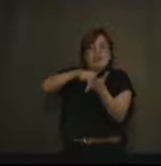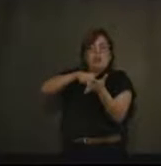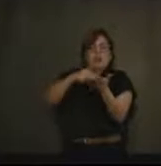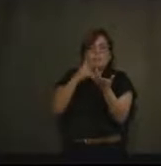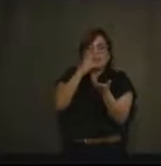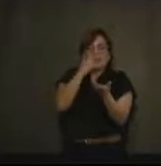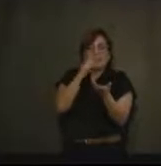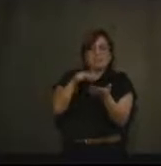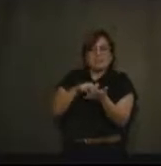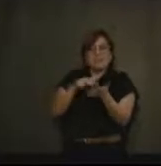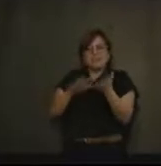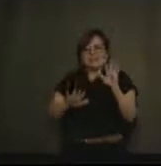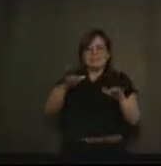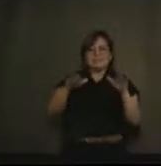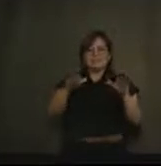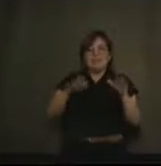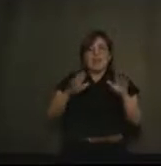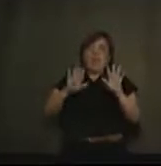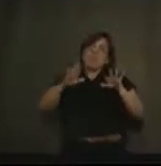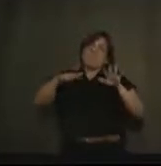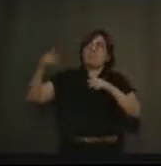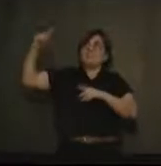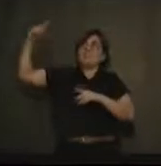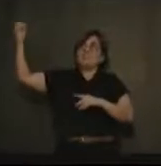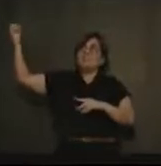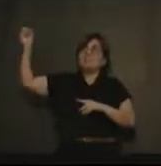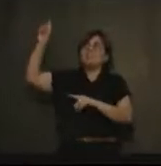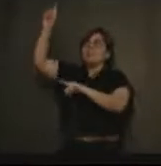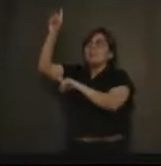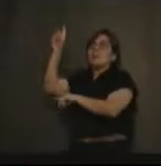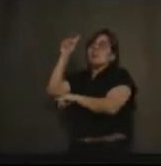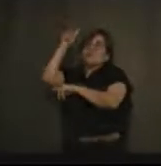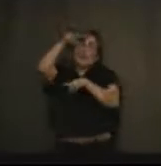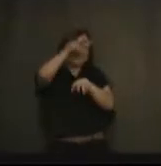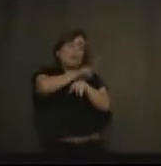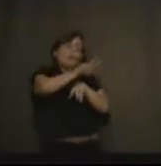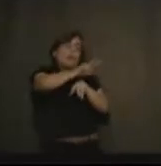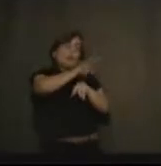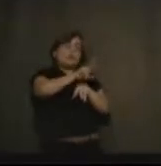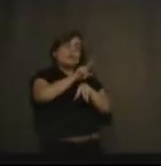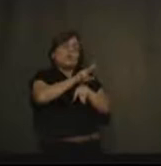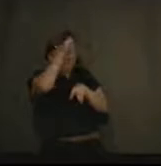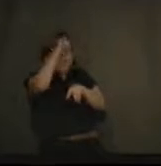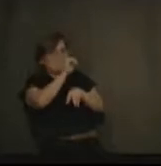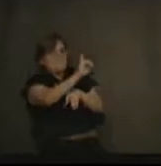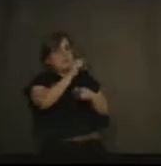e volta e meia intervém um pouquinho, dá um ajuste para impedir alguma catástrofe.